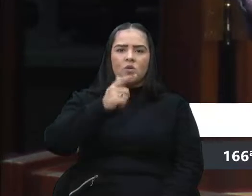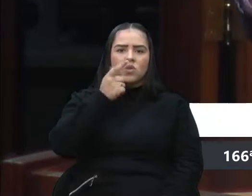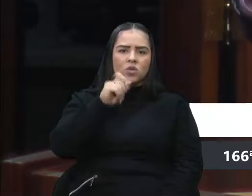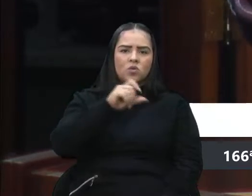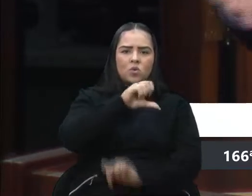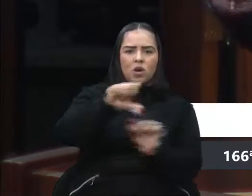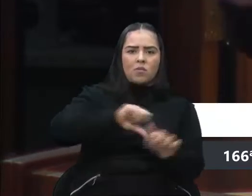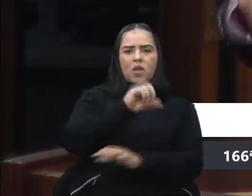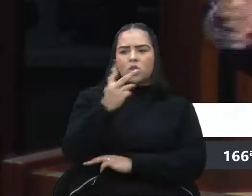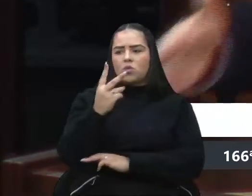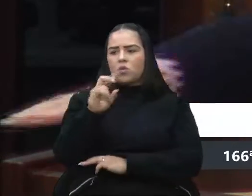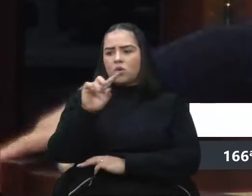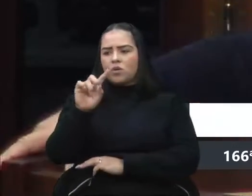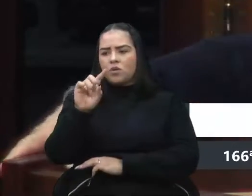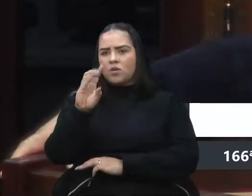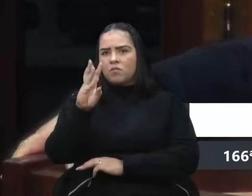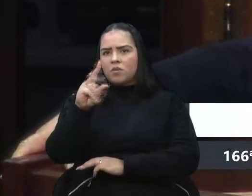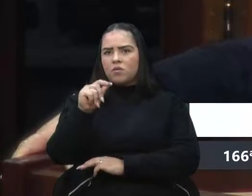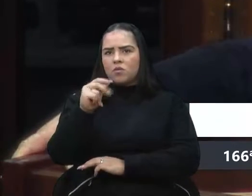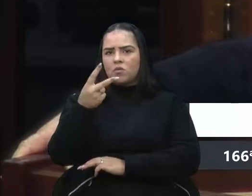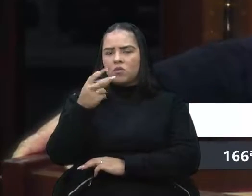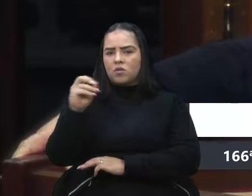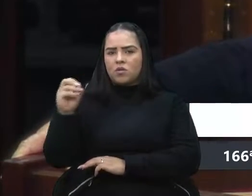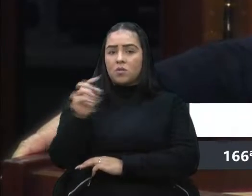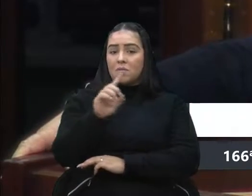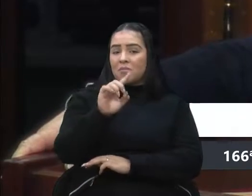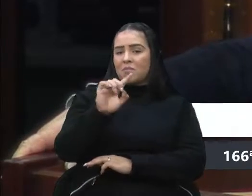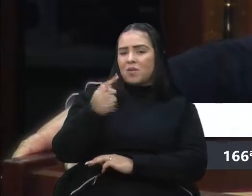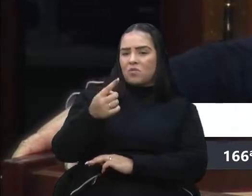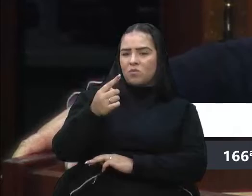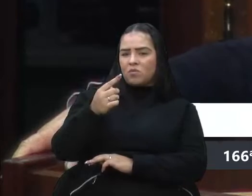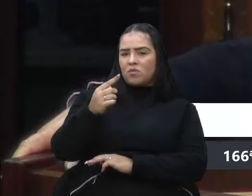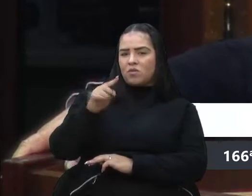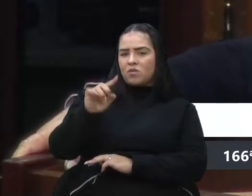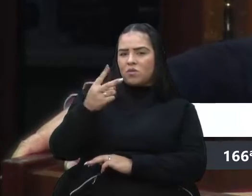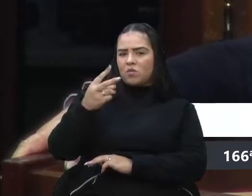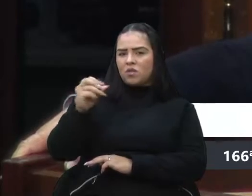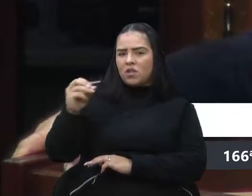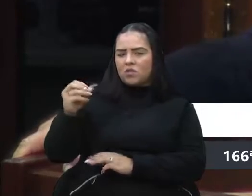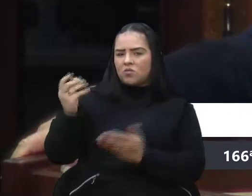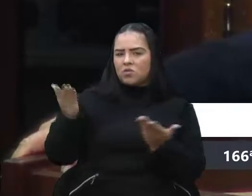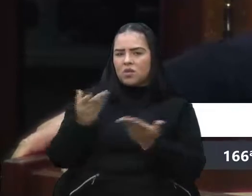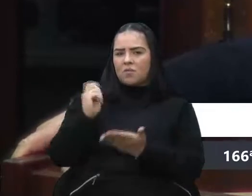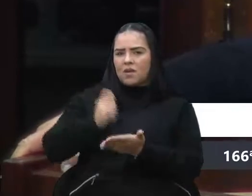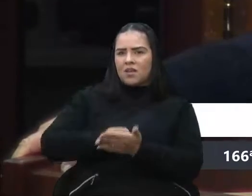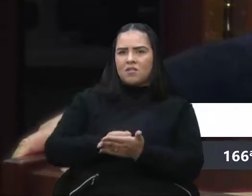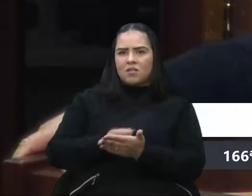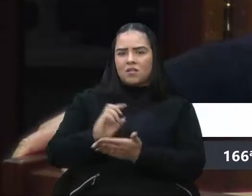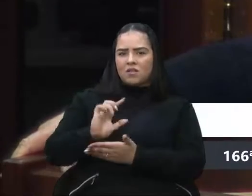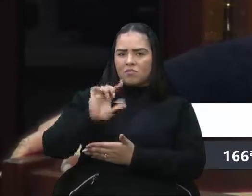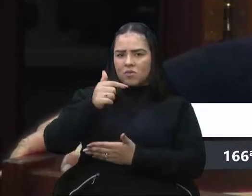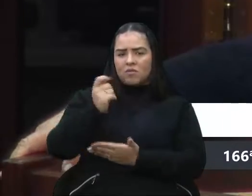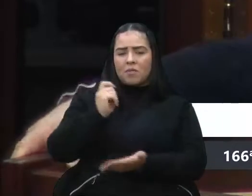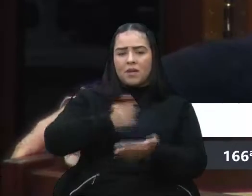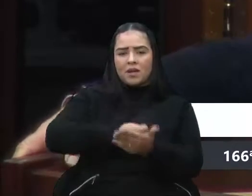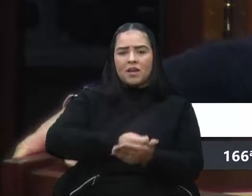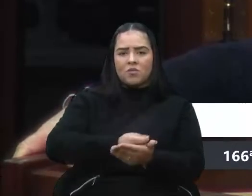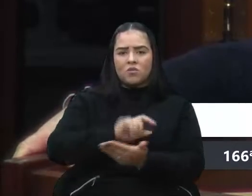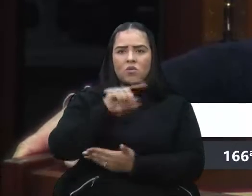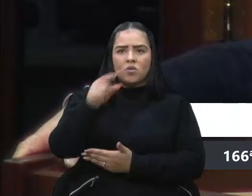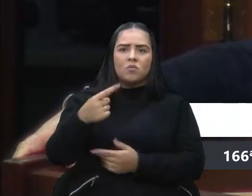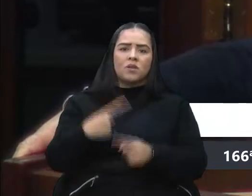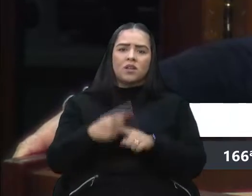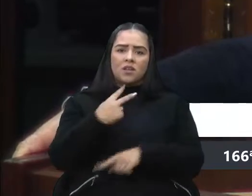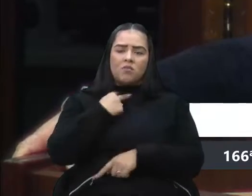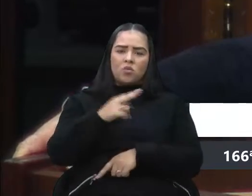2.200, 1.200 já foi pago, e os outros vão ser pagos sem aporte daqui para lá, porque nem pode usar para